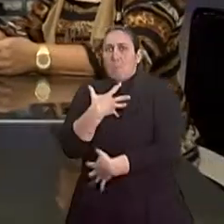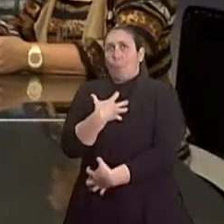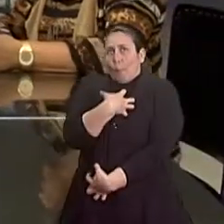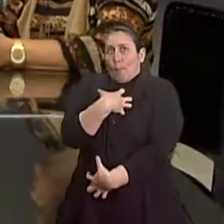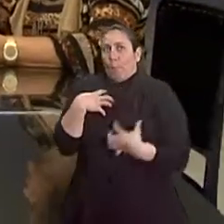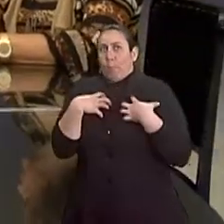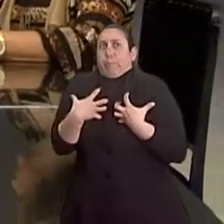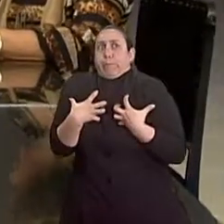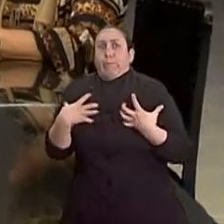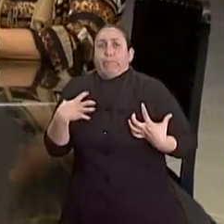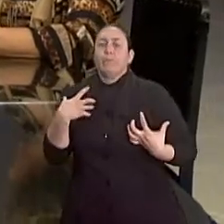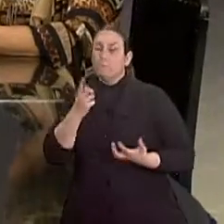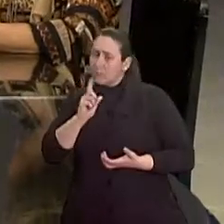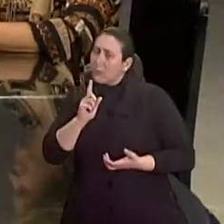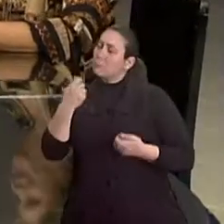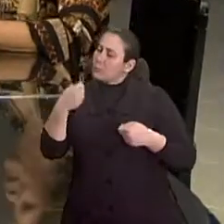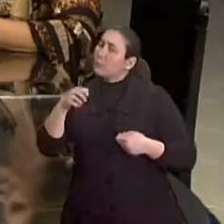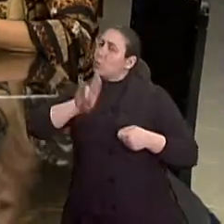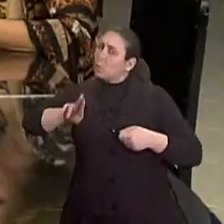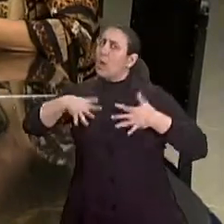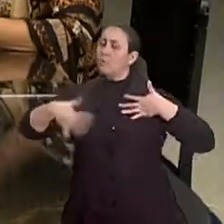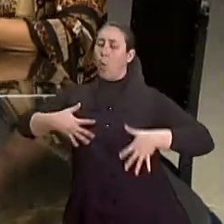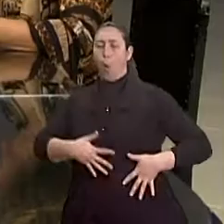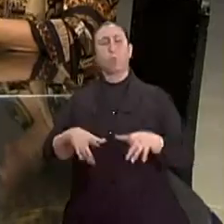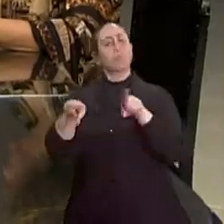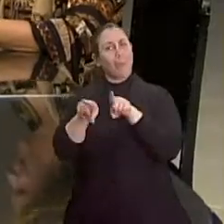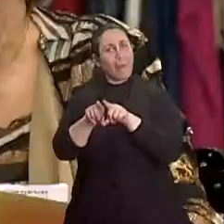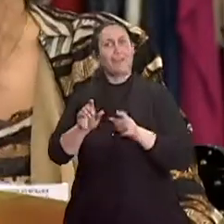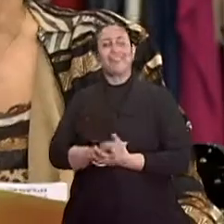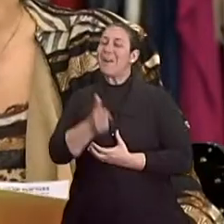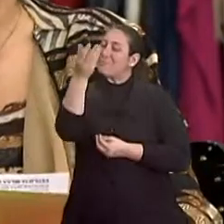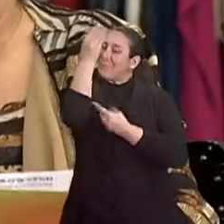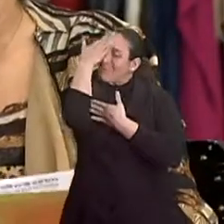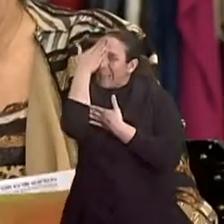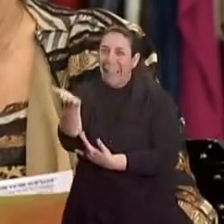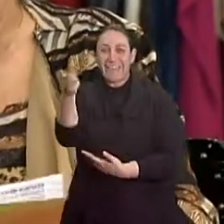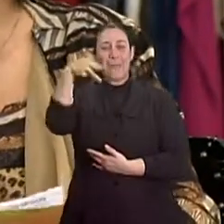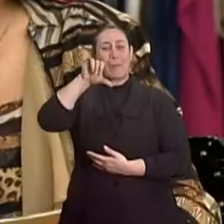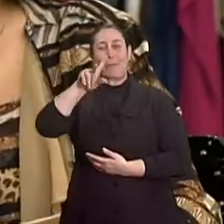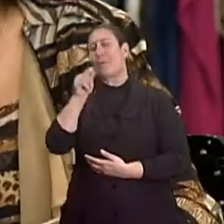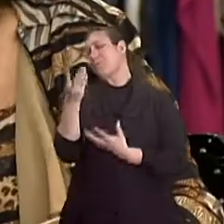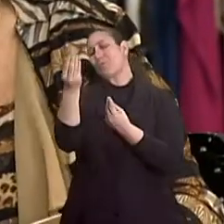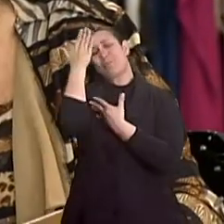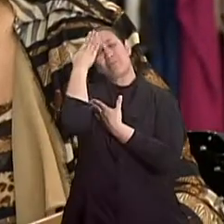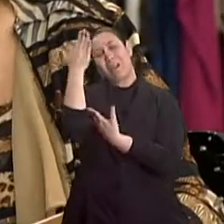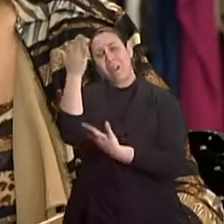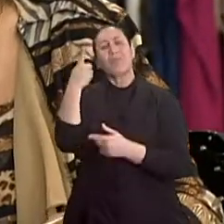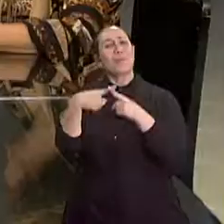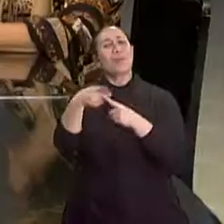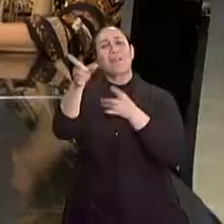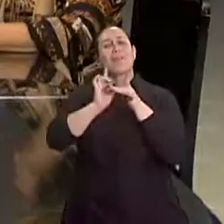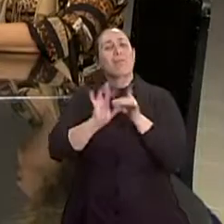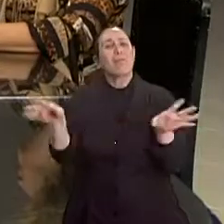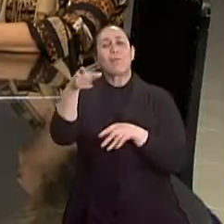quando precise. Que máxima maravilhosa para terminar o programa, Milka. Milka, a gente tem que te agradecer muito a tua